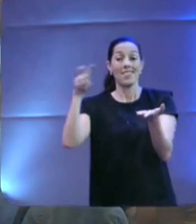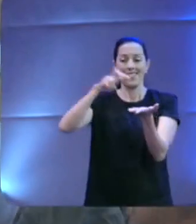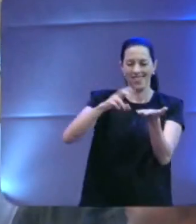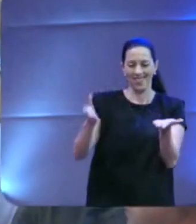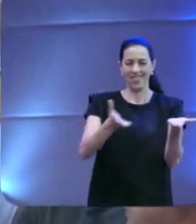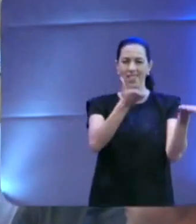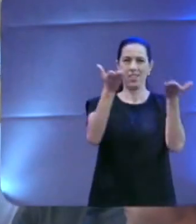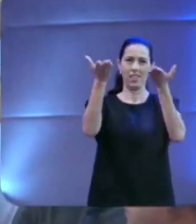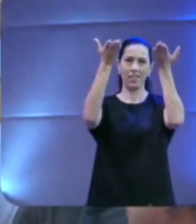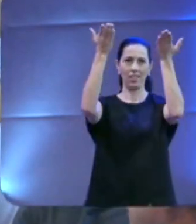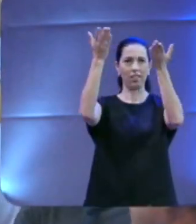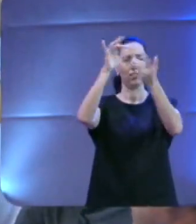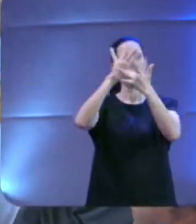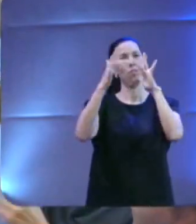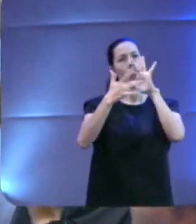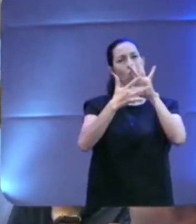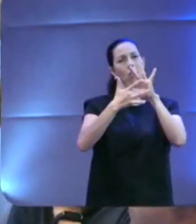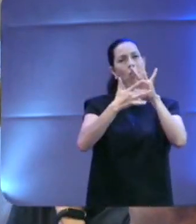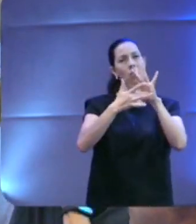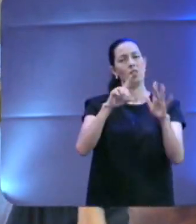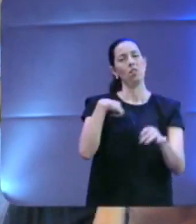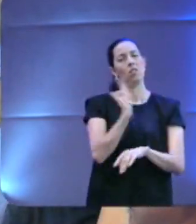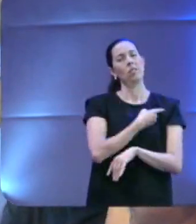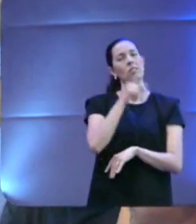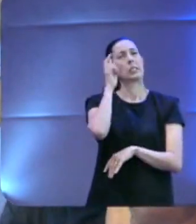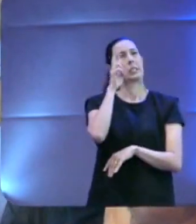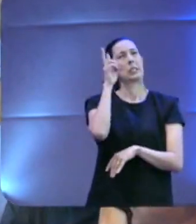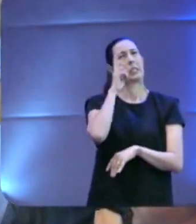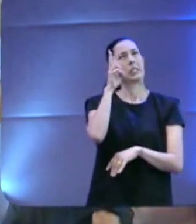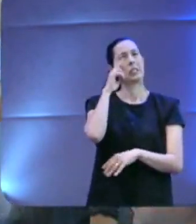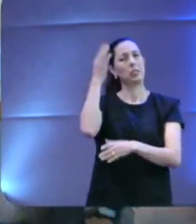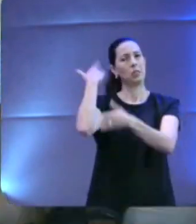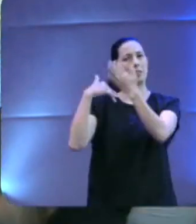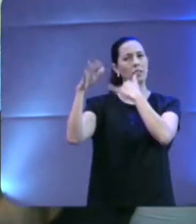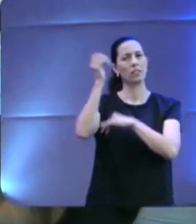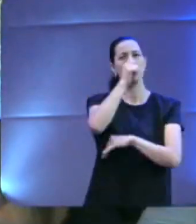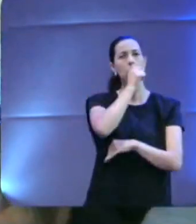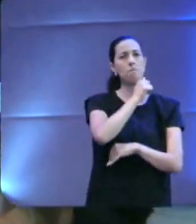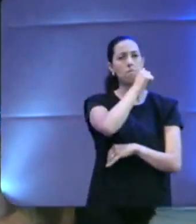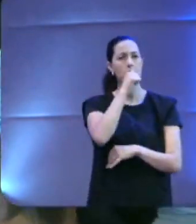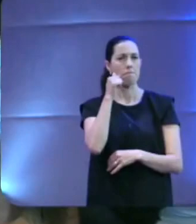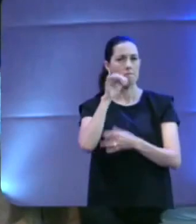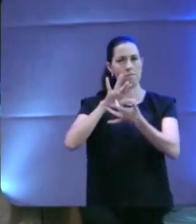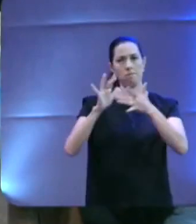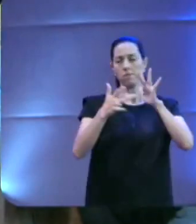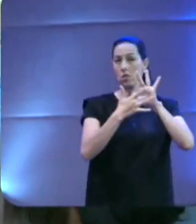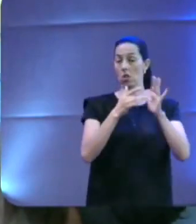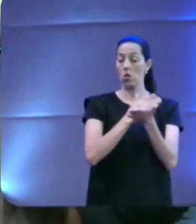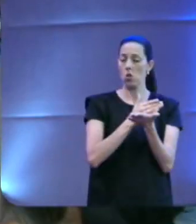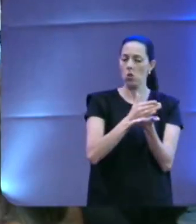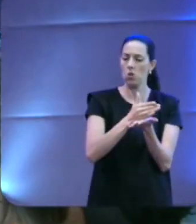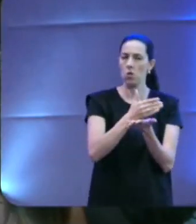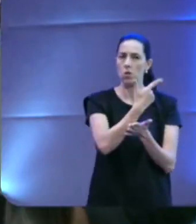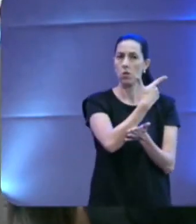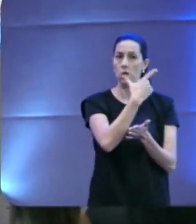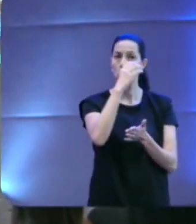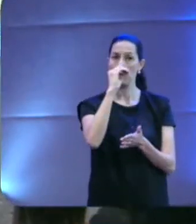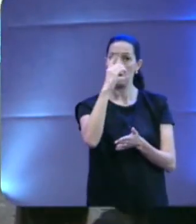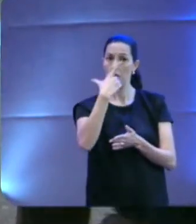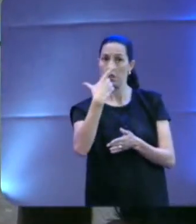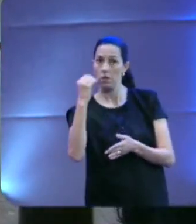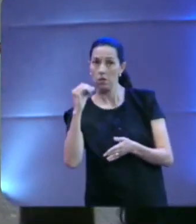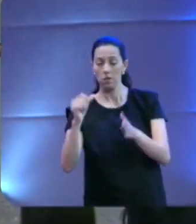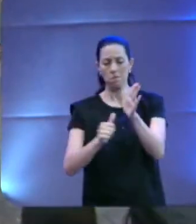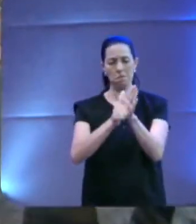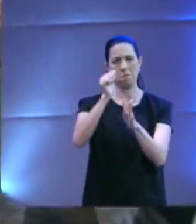esse memorial, onde nós relembramos o sacrifício de Jesus. E nós estamos começando 2020, o primeiro